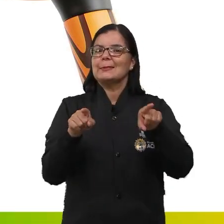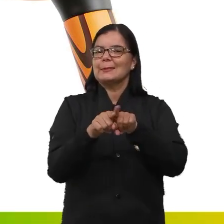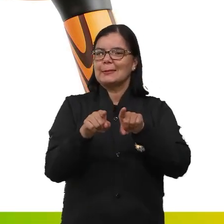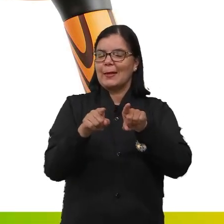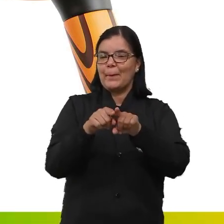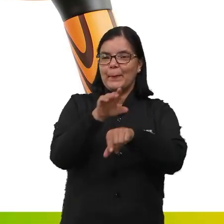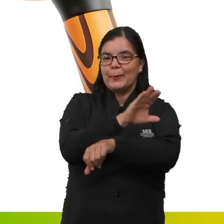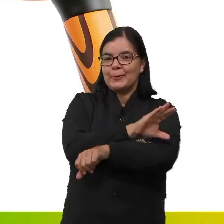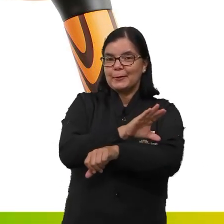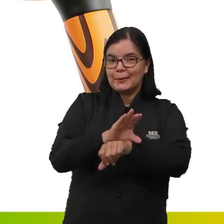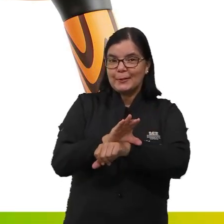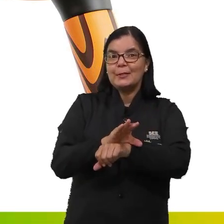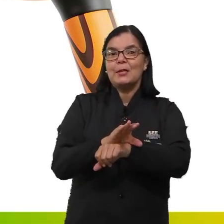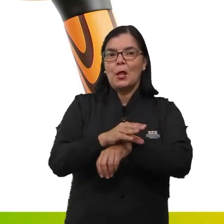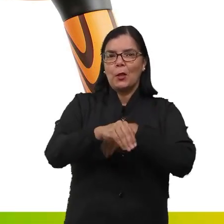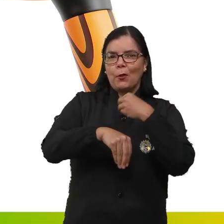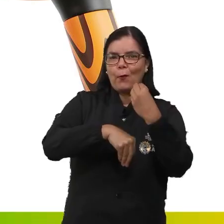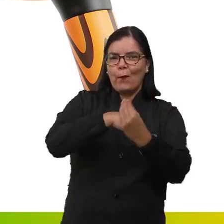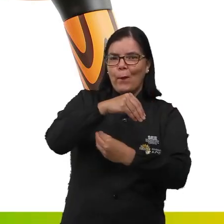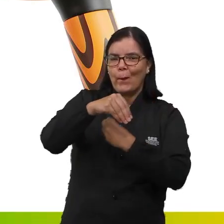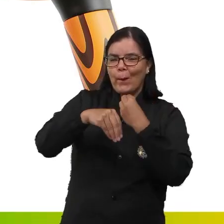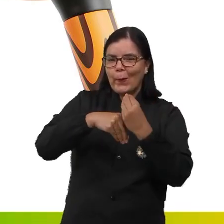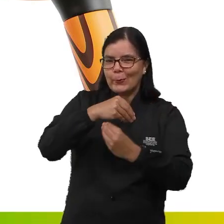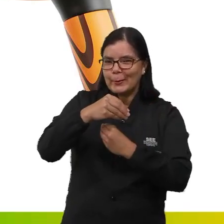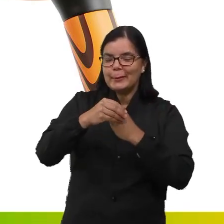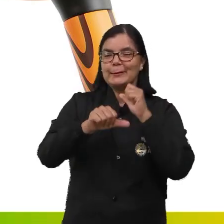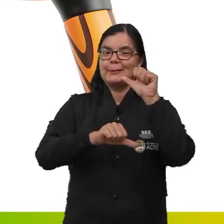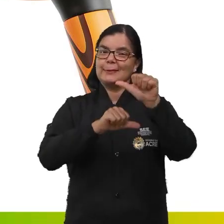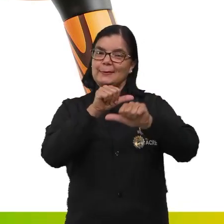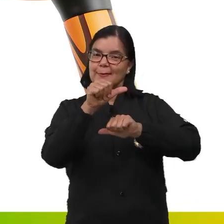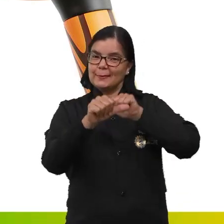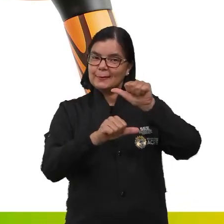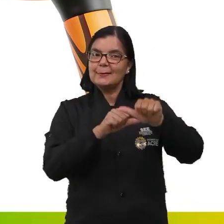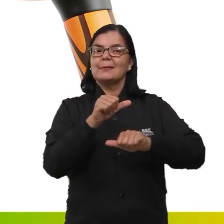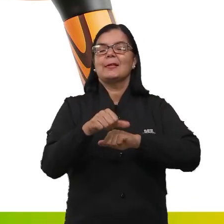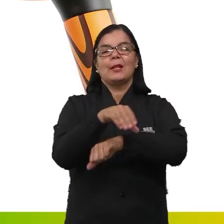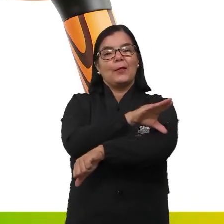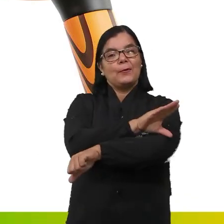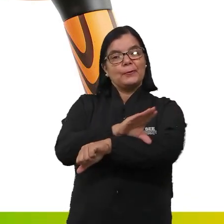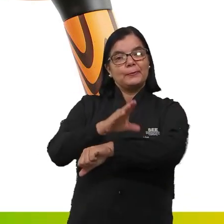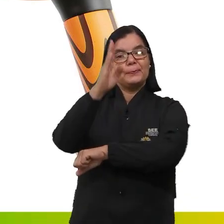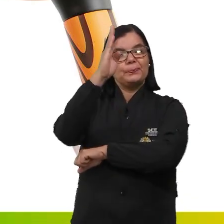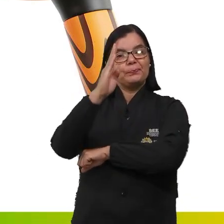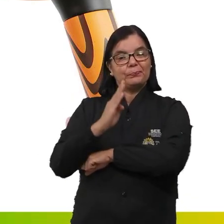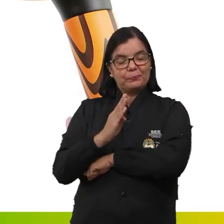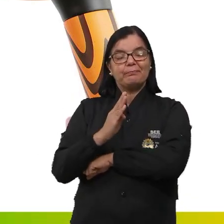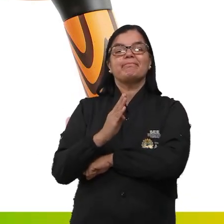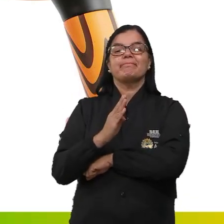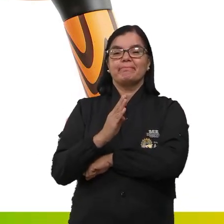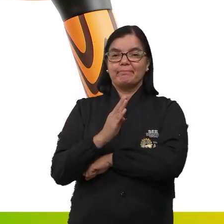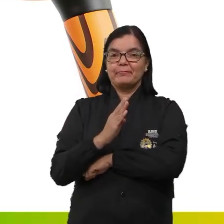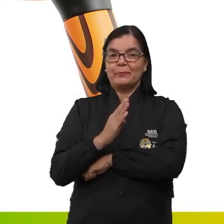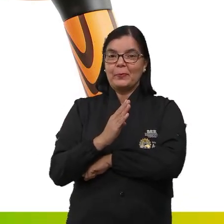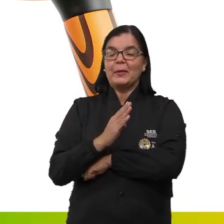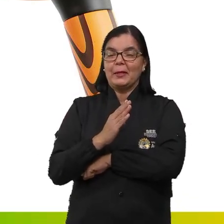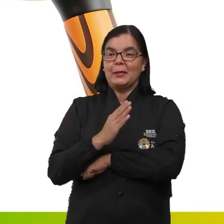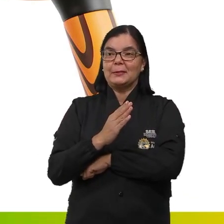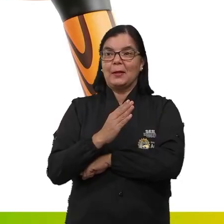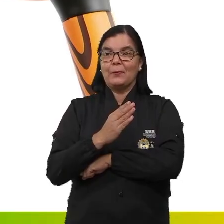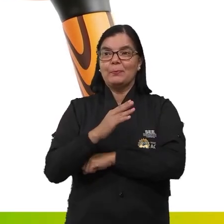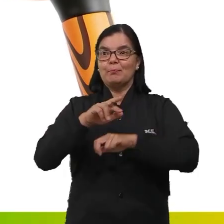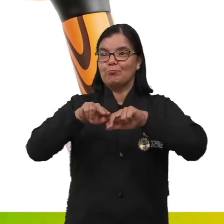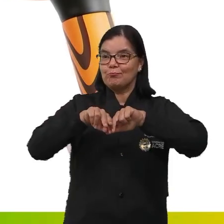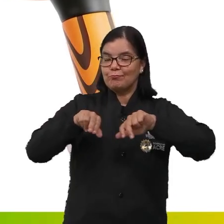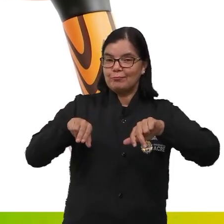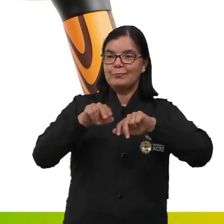nossa cultura e que se misturaram e transformaram essa cultura brasileira tão multi, né, podemos